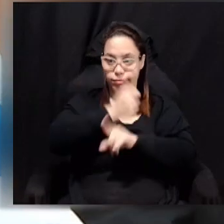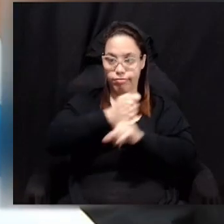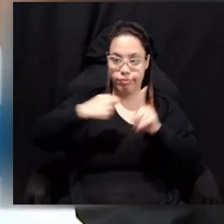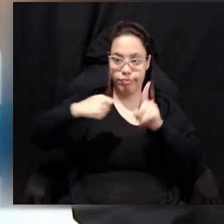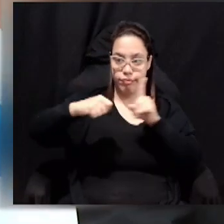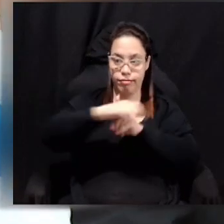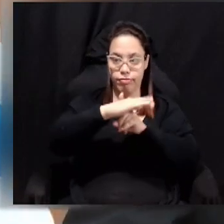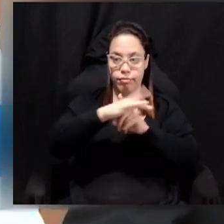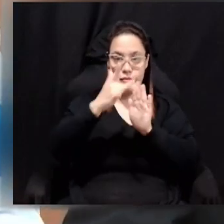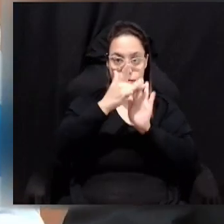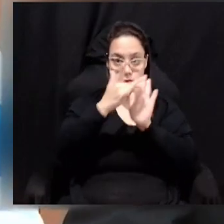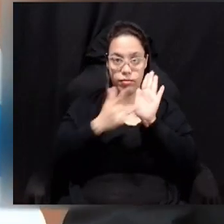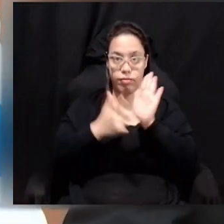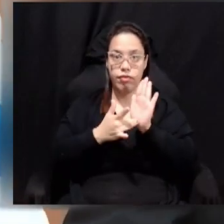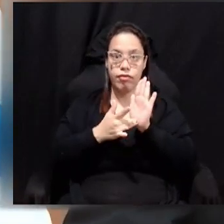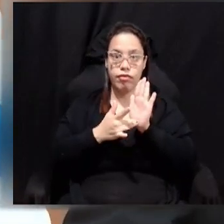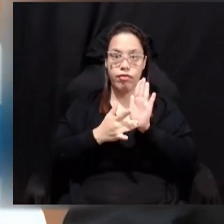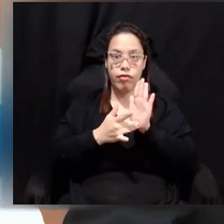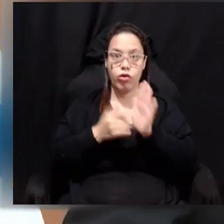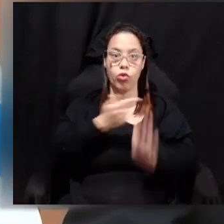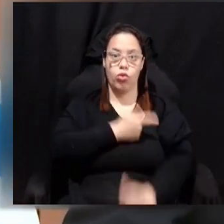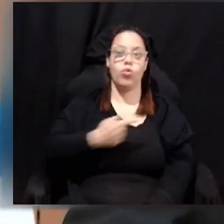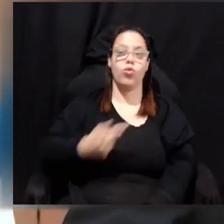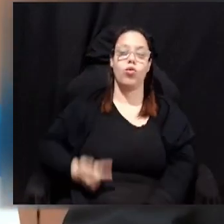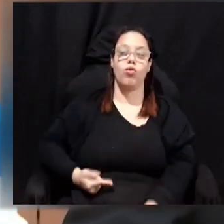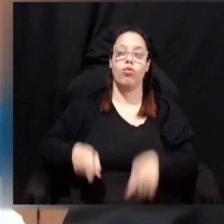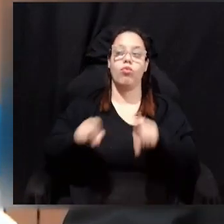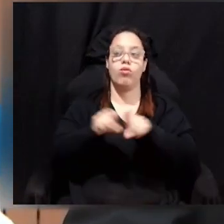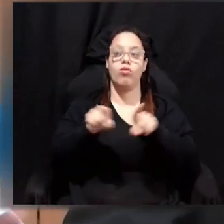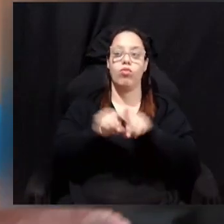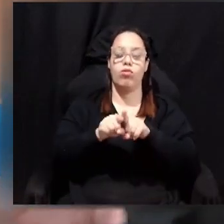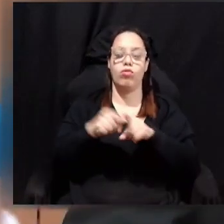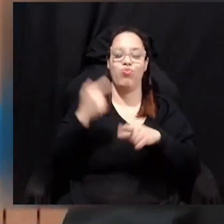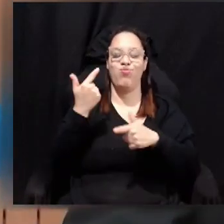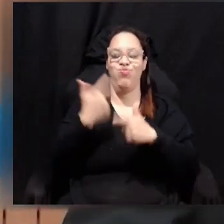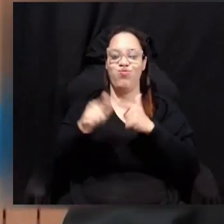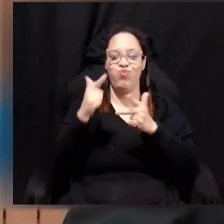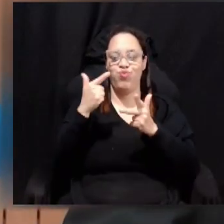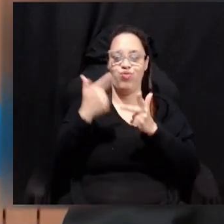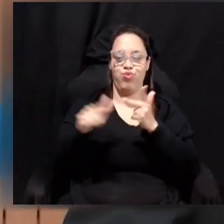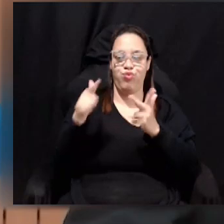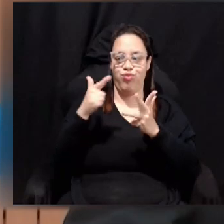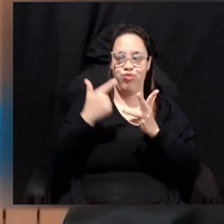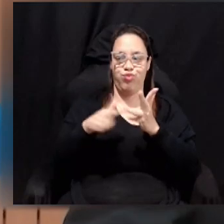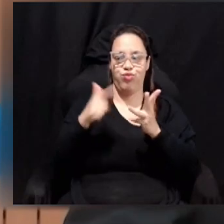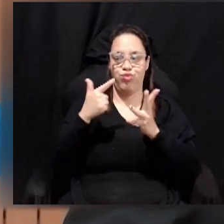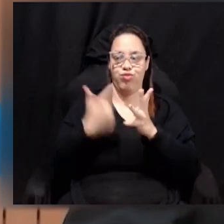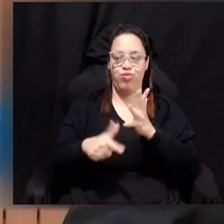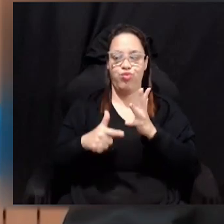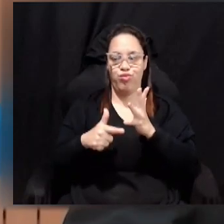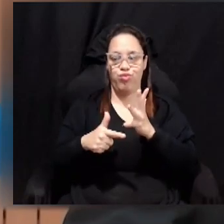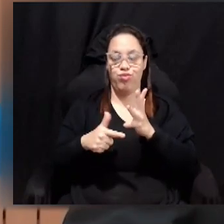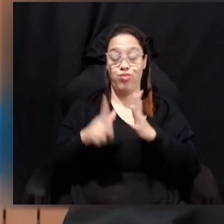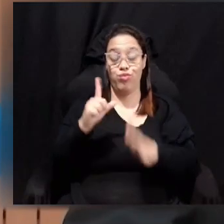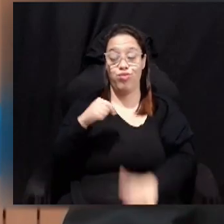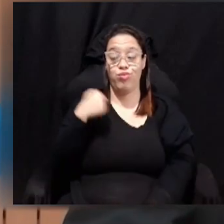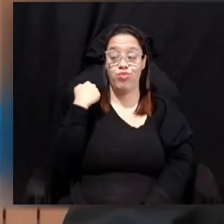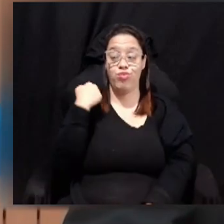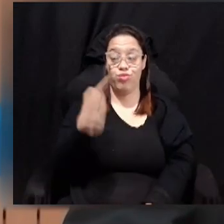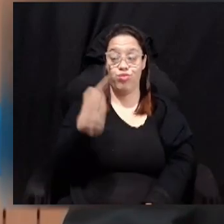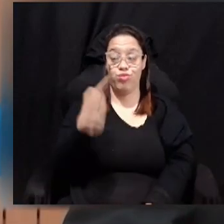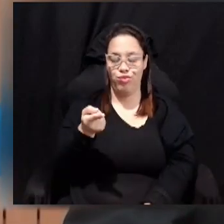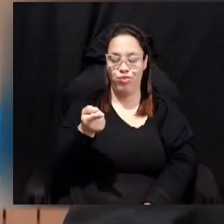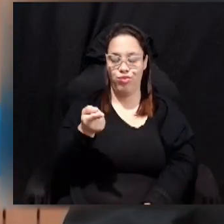pauta de prioridade dos governos. As consequências desse fenômeno vão para além